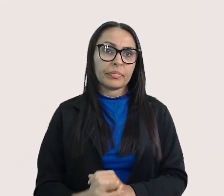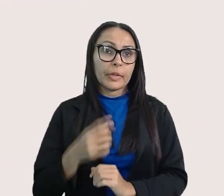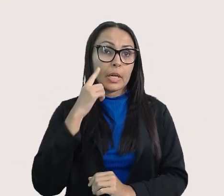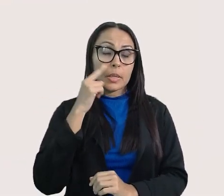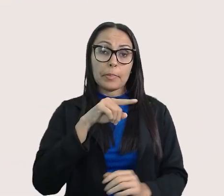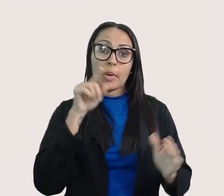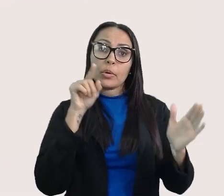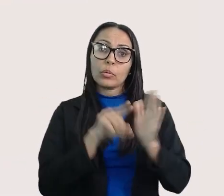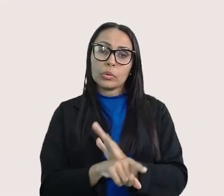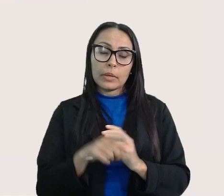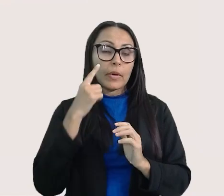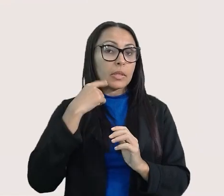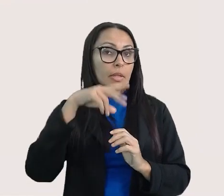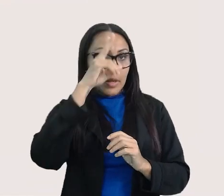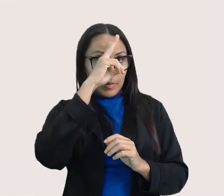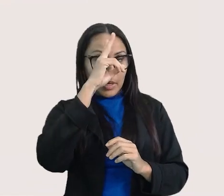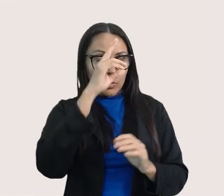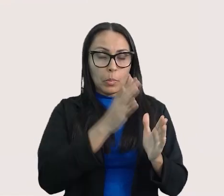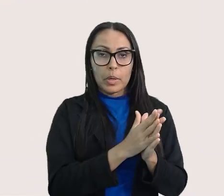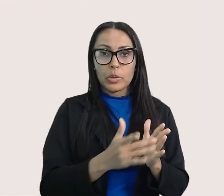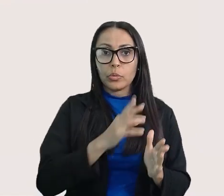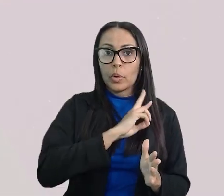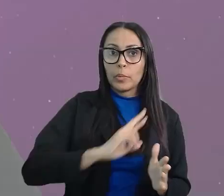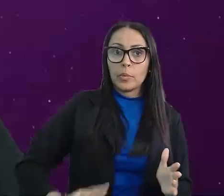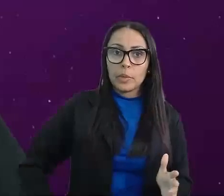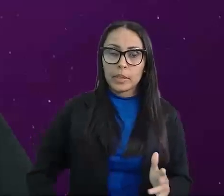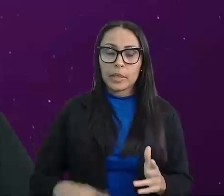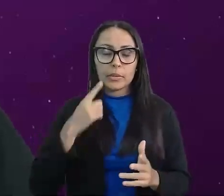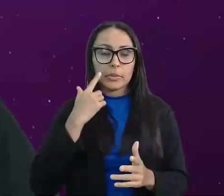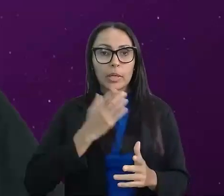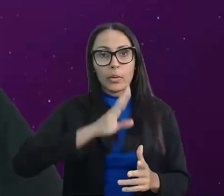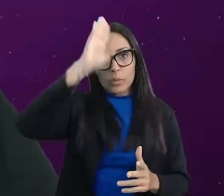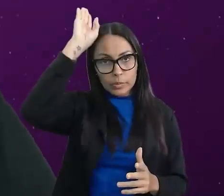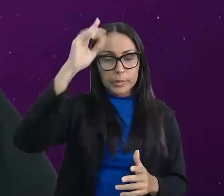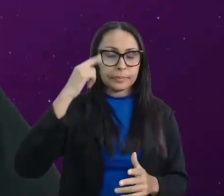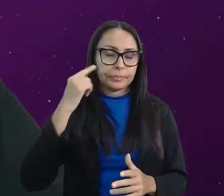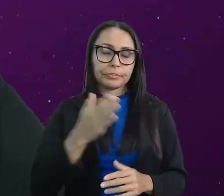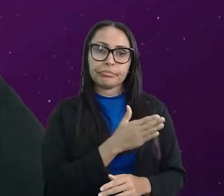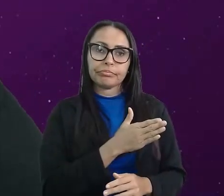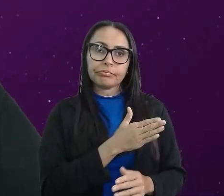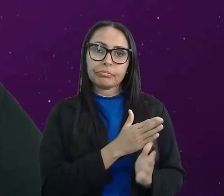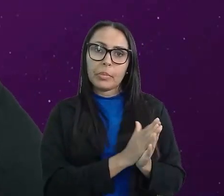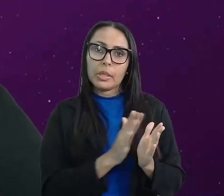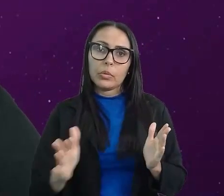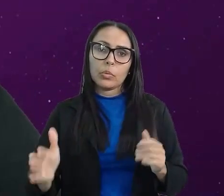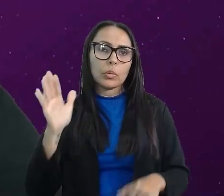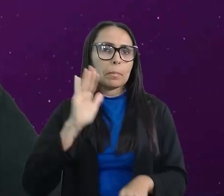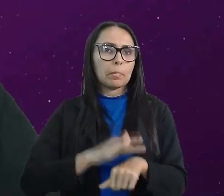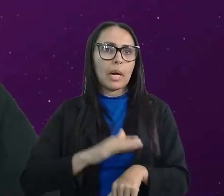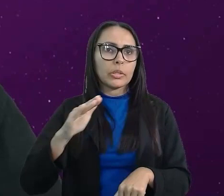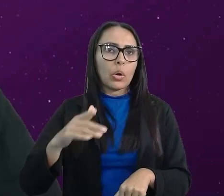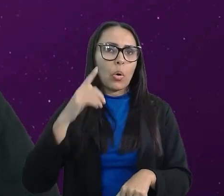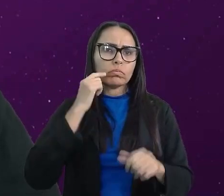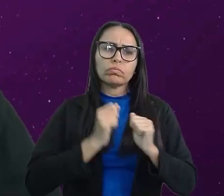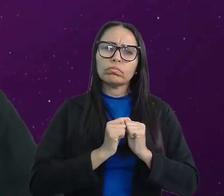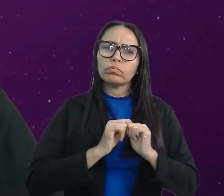essa questão nos faz lembrar do período Republicano romano o período de maior